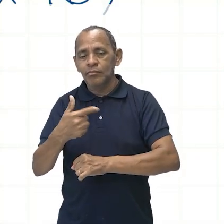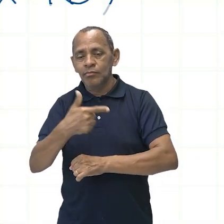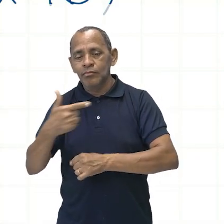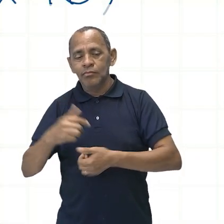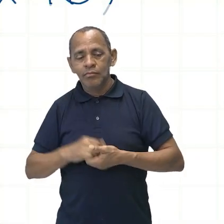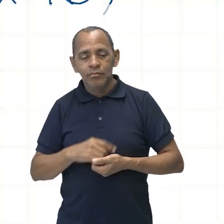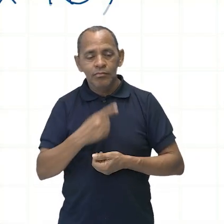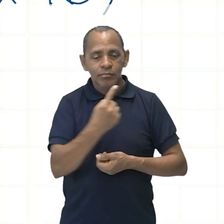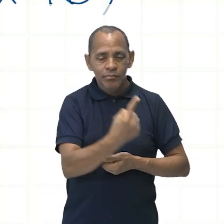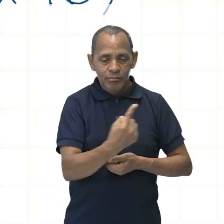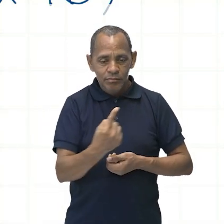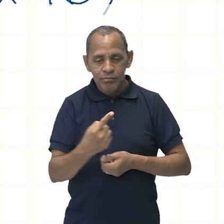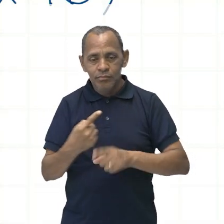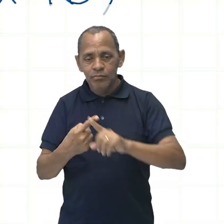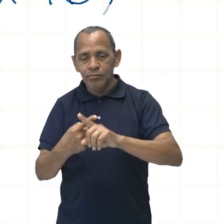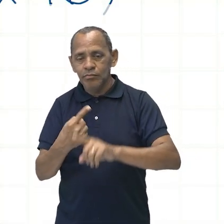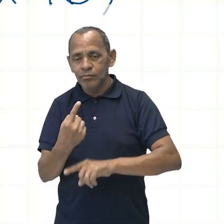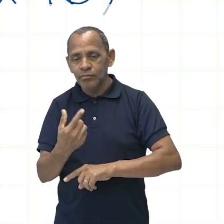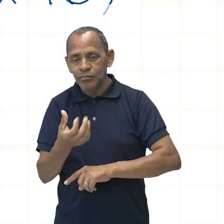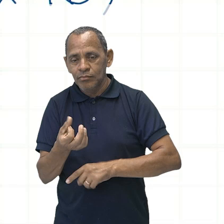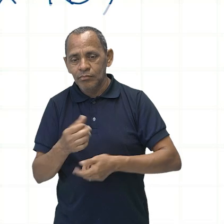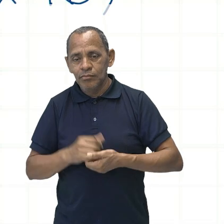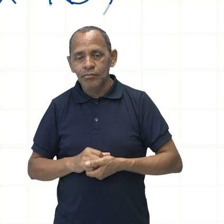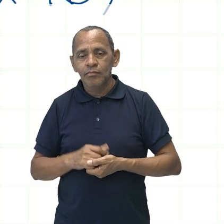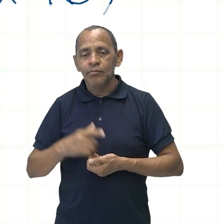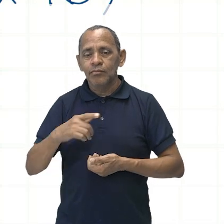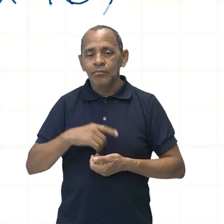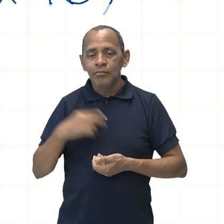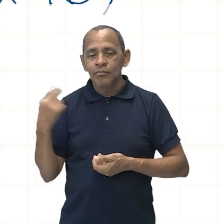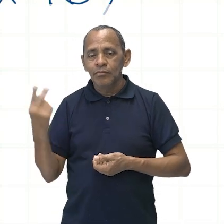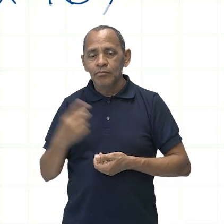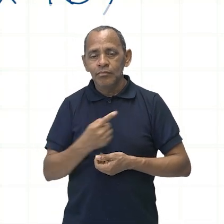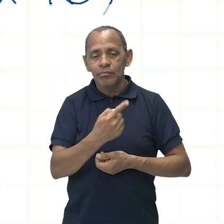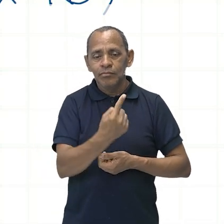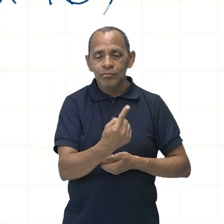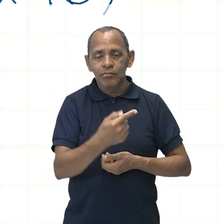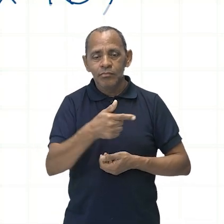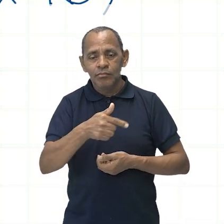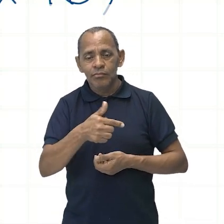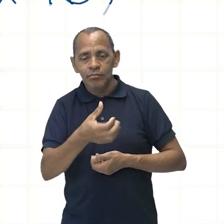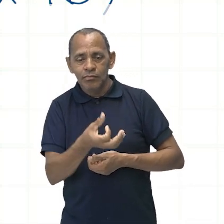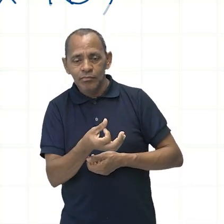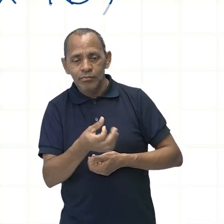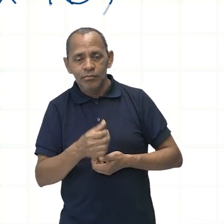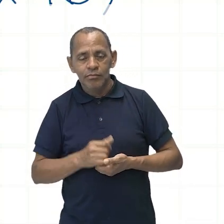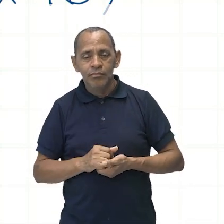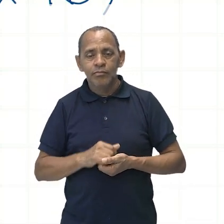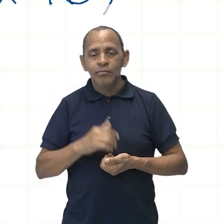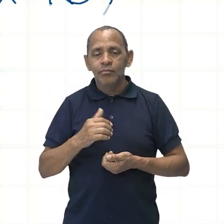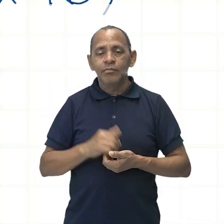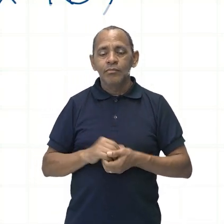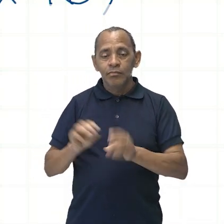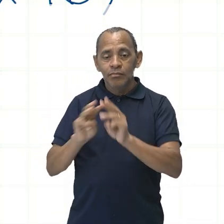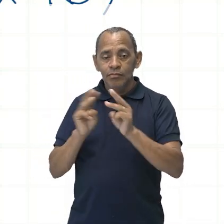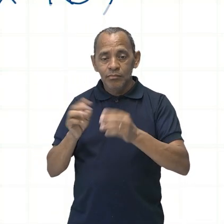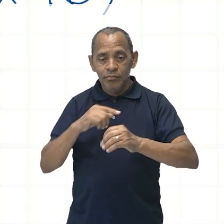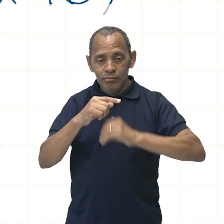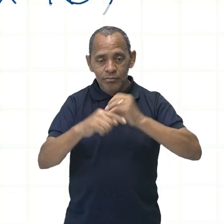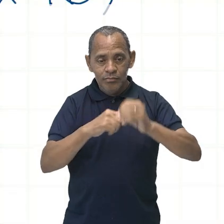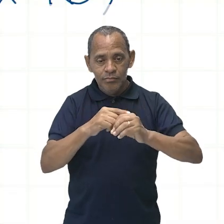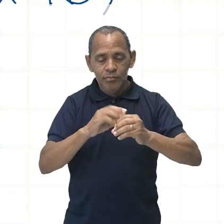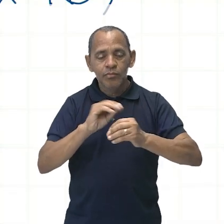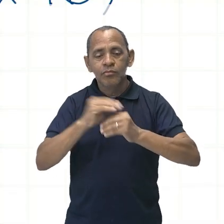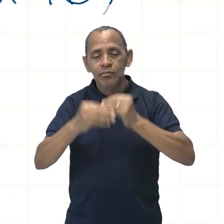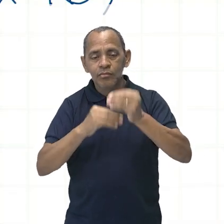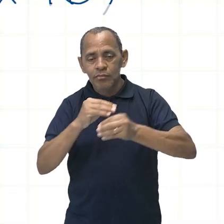11 vezes 16, que nós chegamos no valor de 176. E assim, a massa